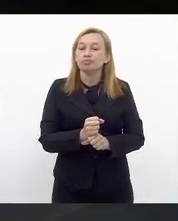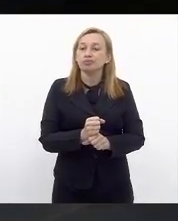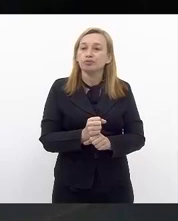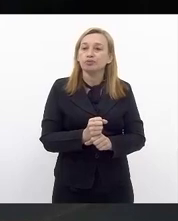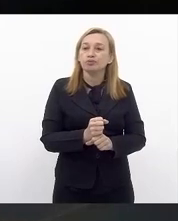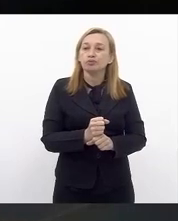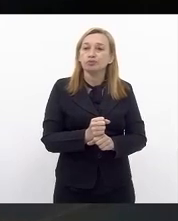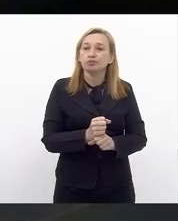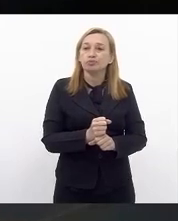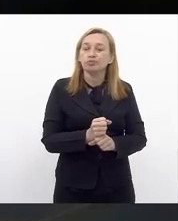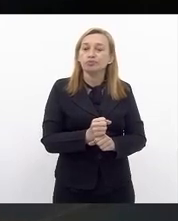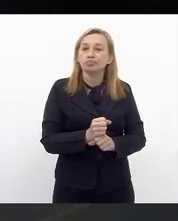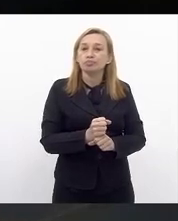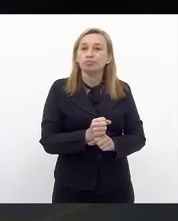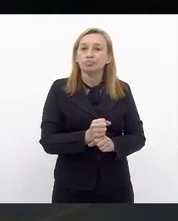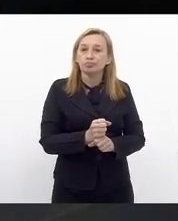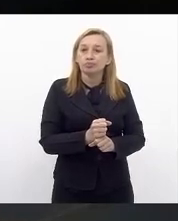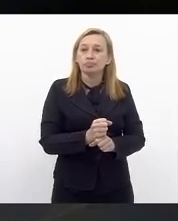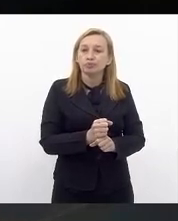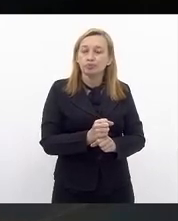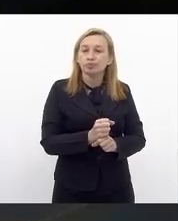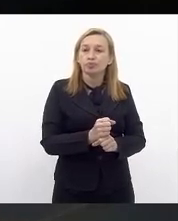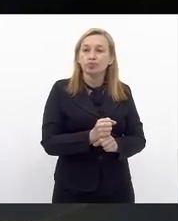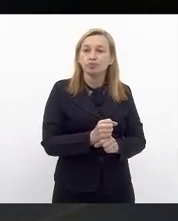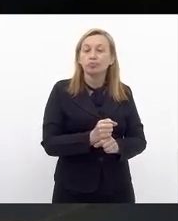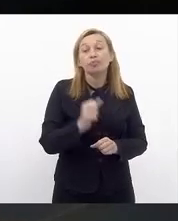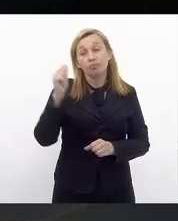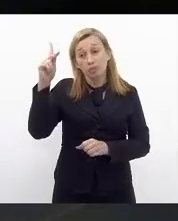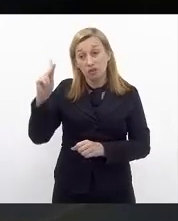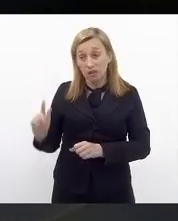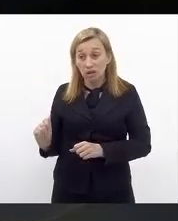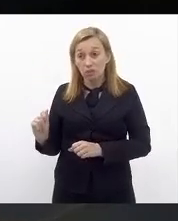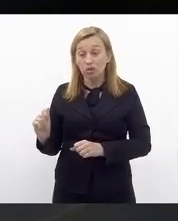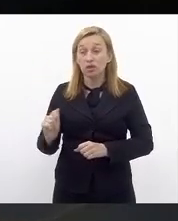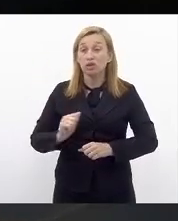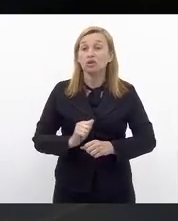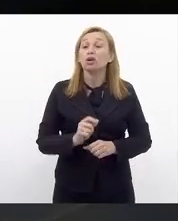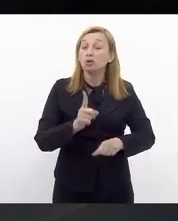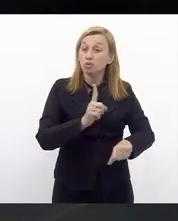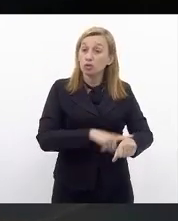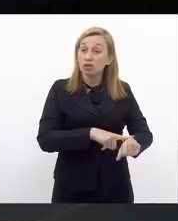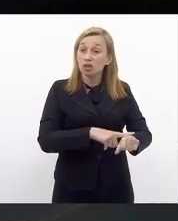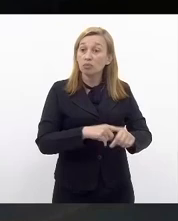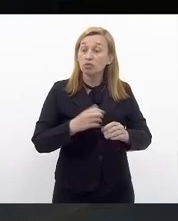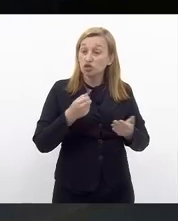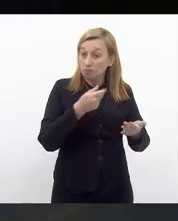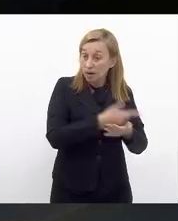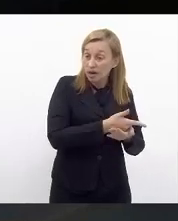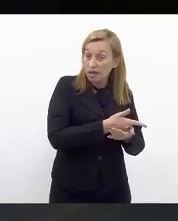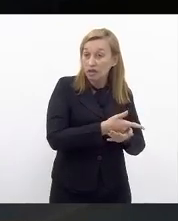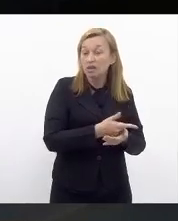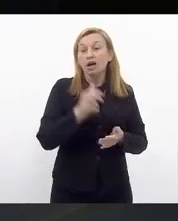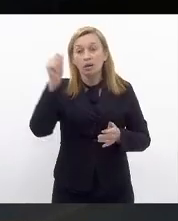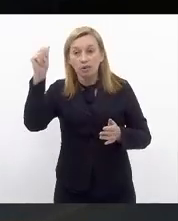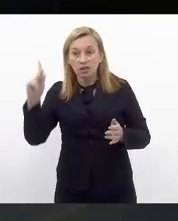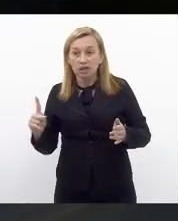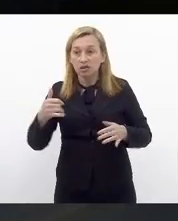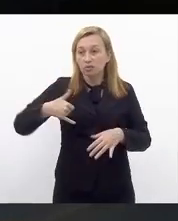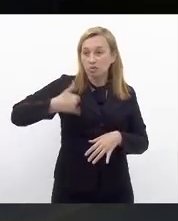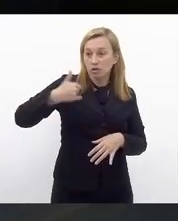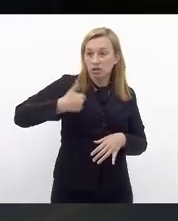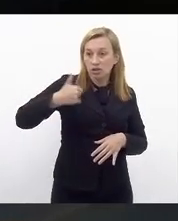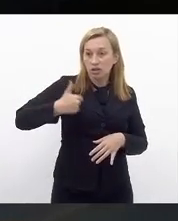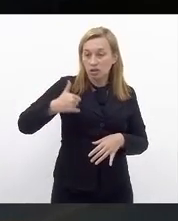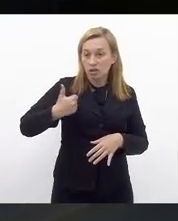natureza é programada ou seja Aposentadoria por tempo de contribuição aposentadoria por idade